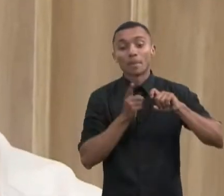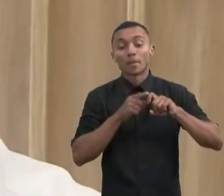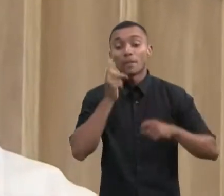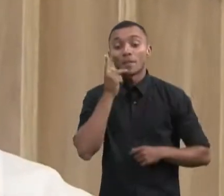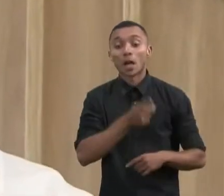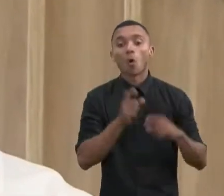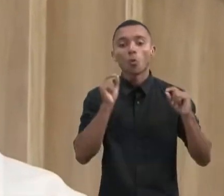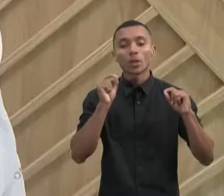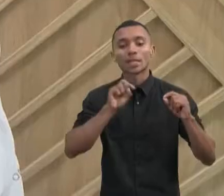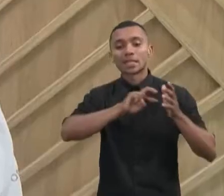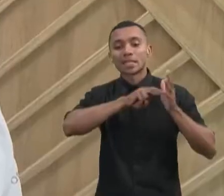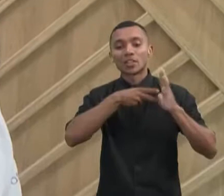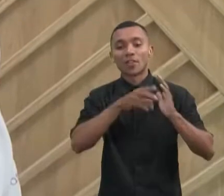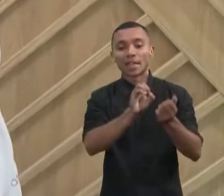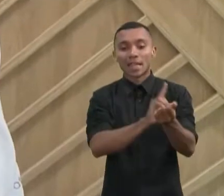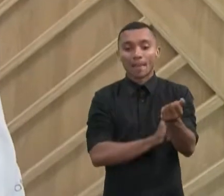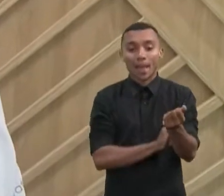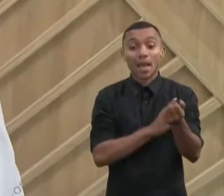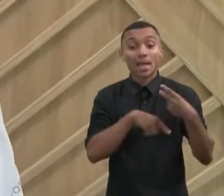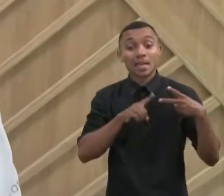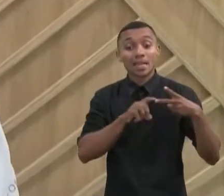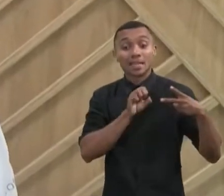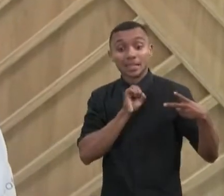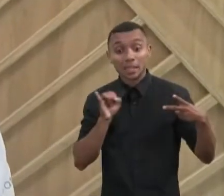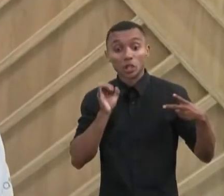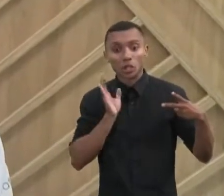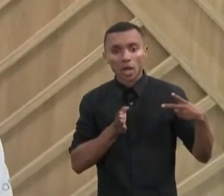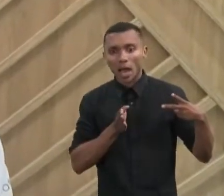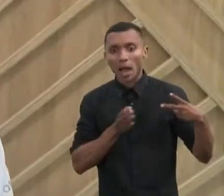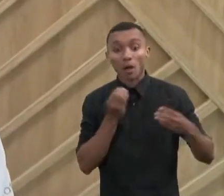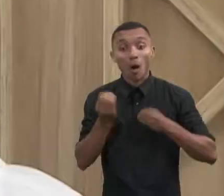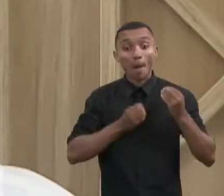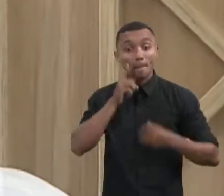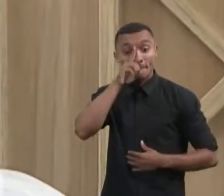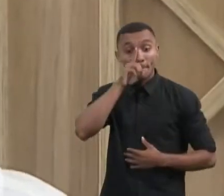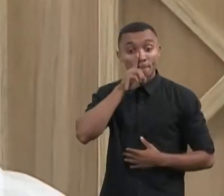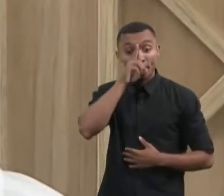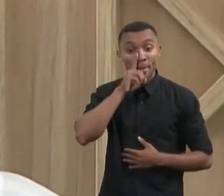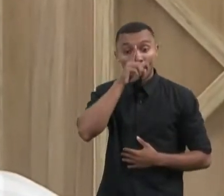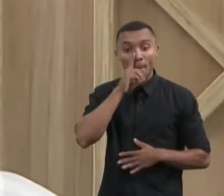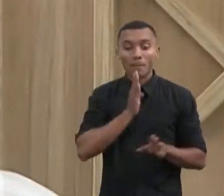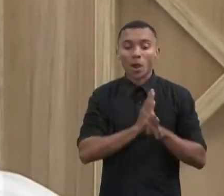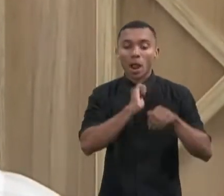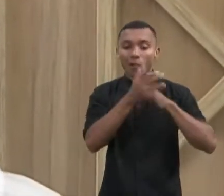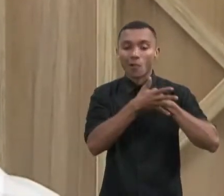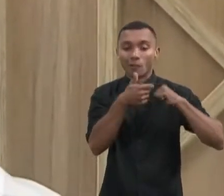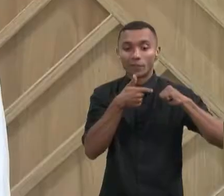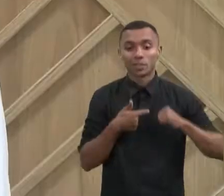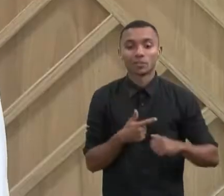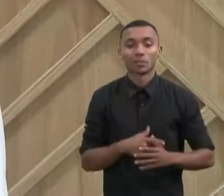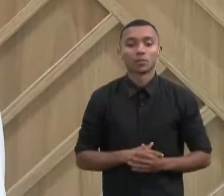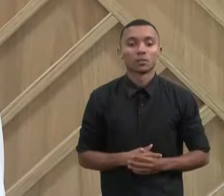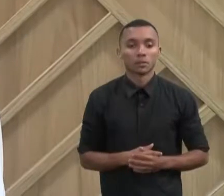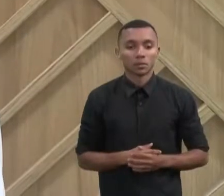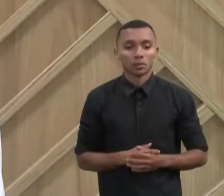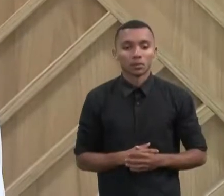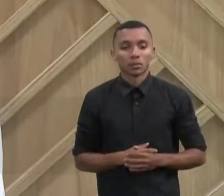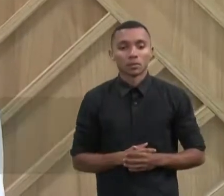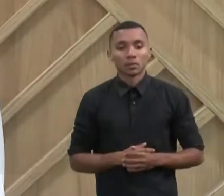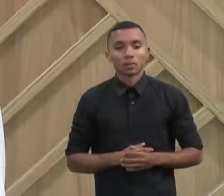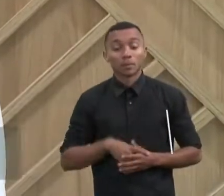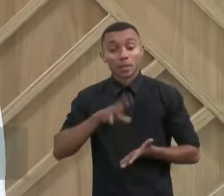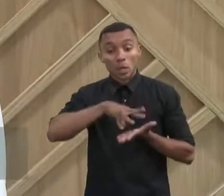que é a diabetes e o motivo de ser um fator de risco para a COVID-19. Existem várias